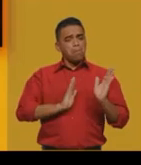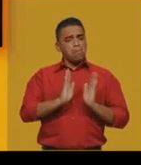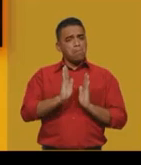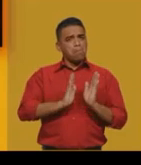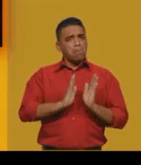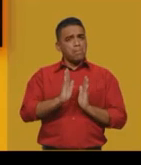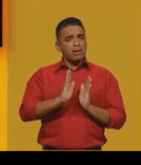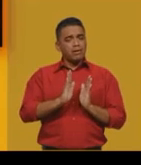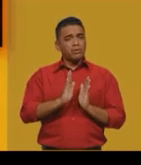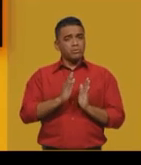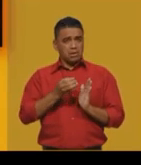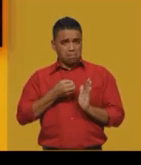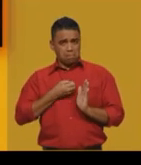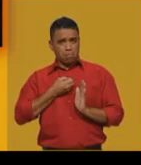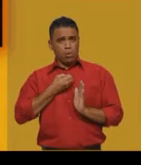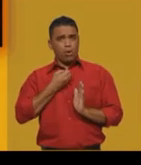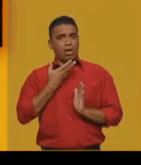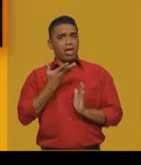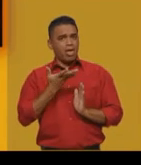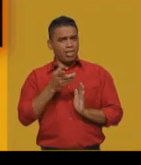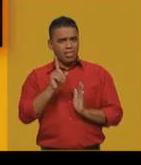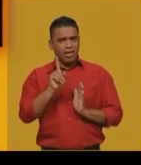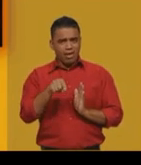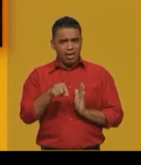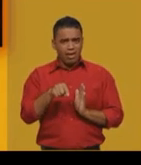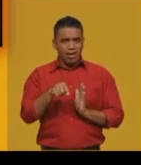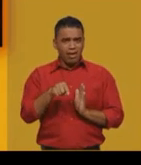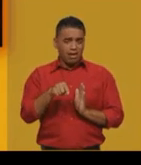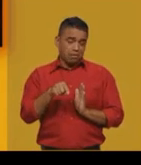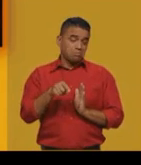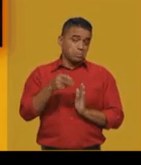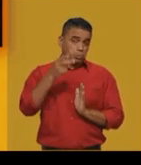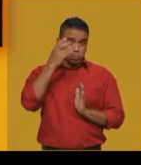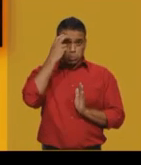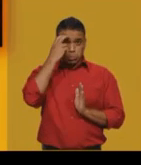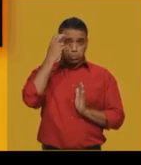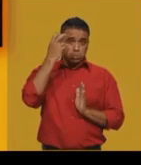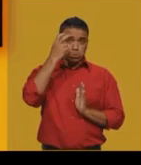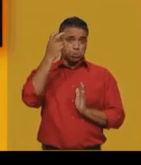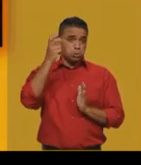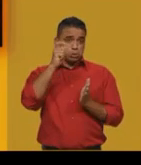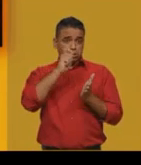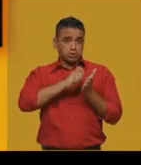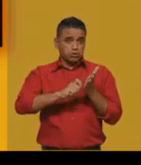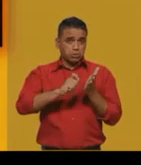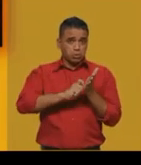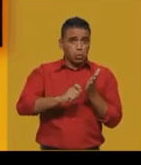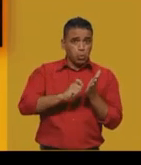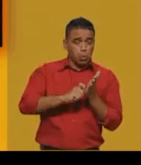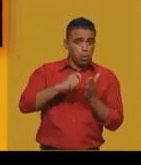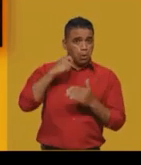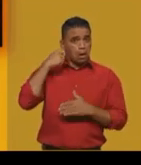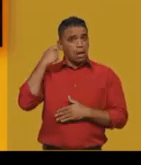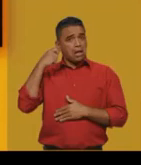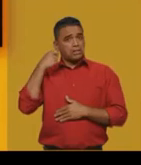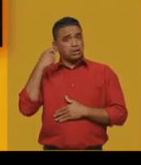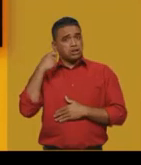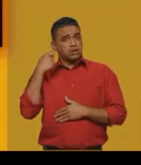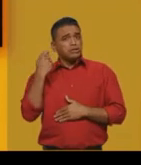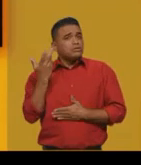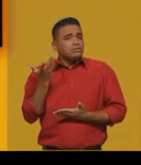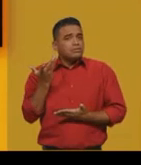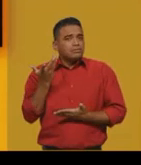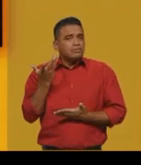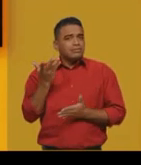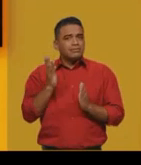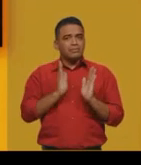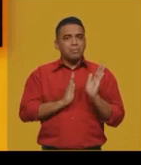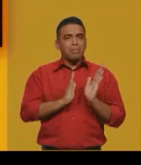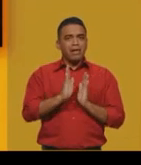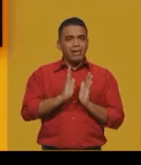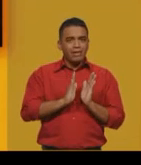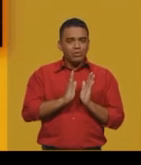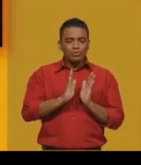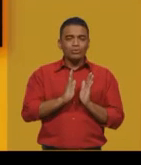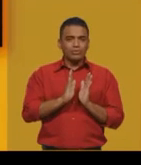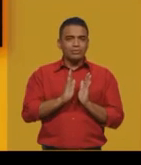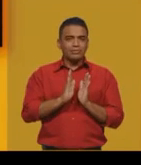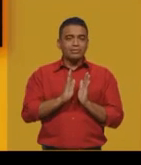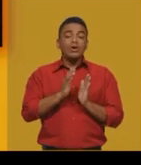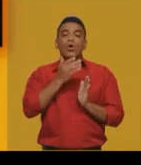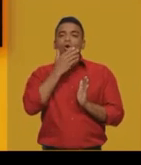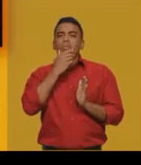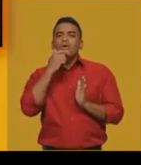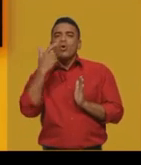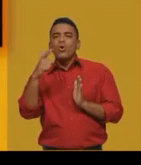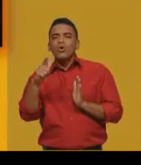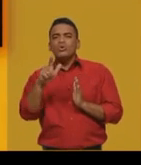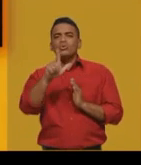um poeta, um intelectual, um escritor, um artista, vamos dizer assim, da época do Renascimento, de Leonardo da